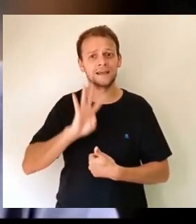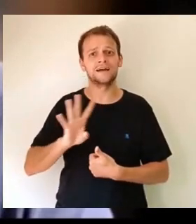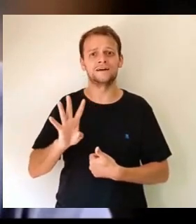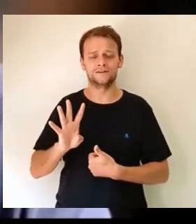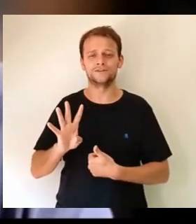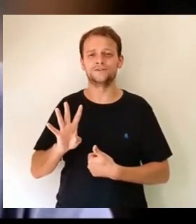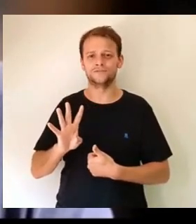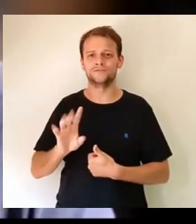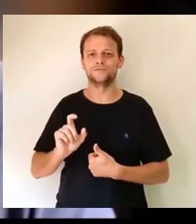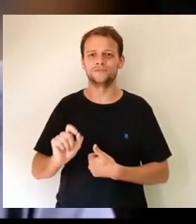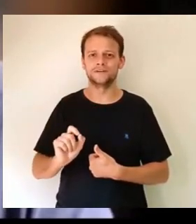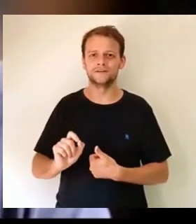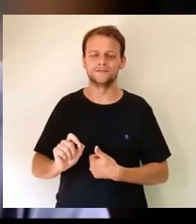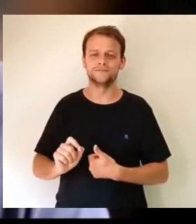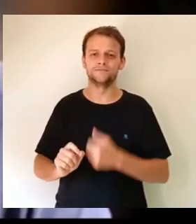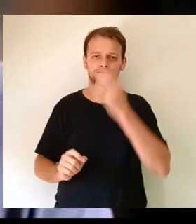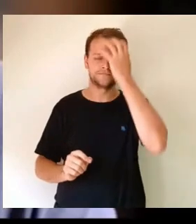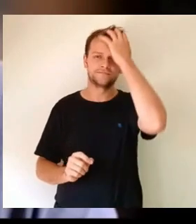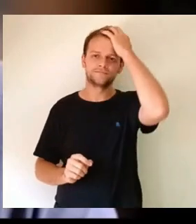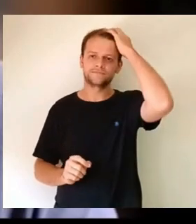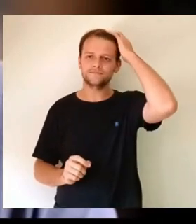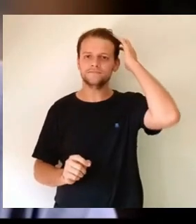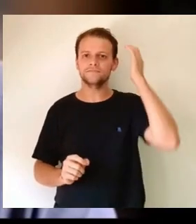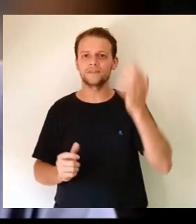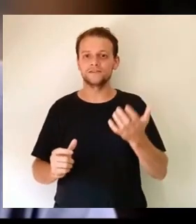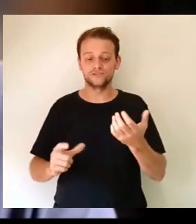uma curadoria legal